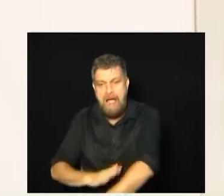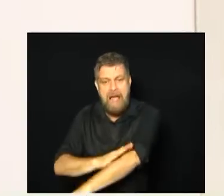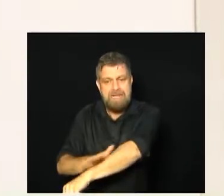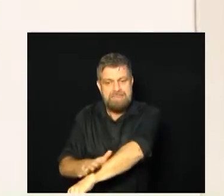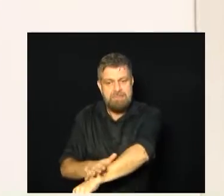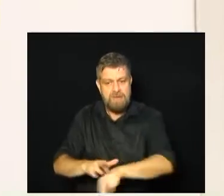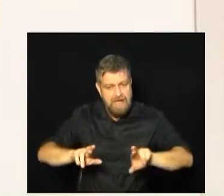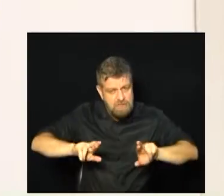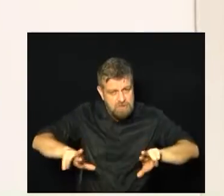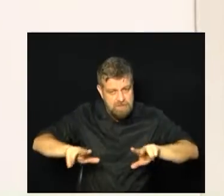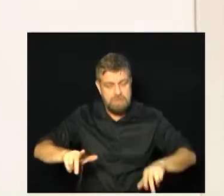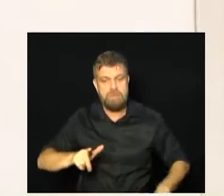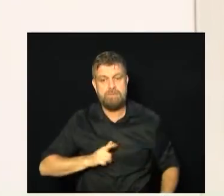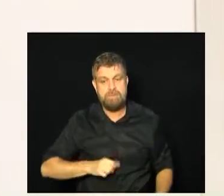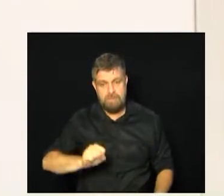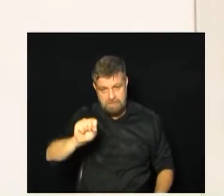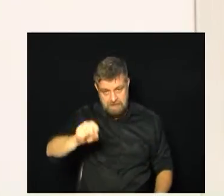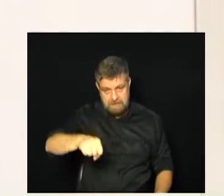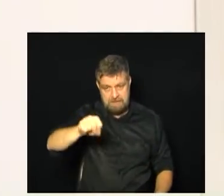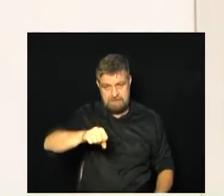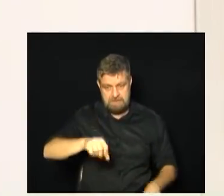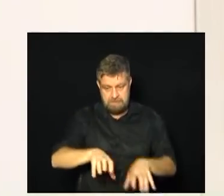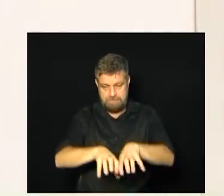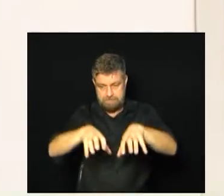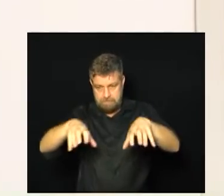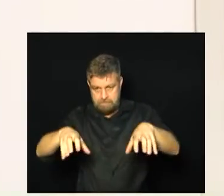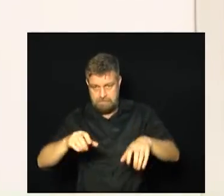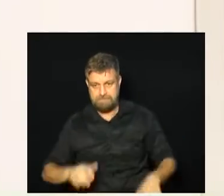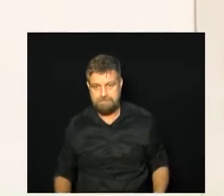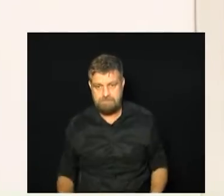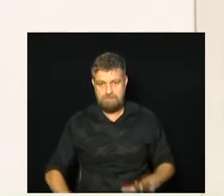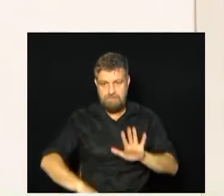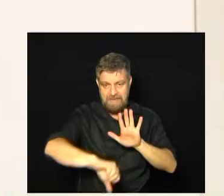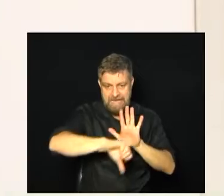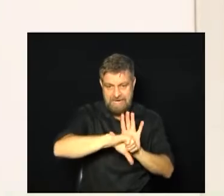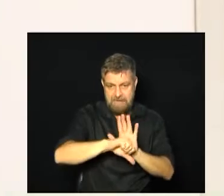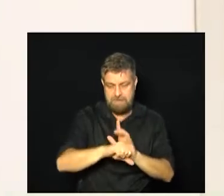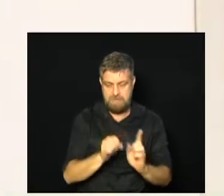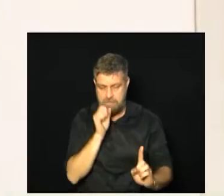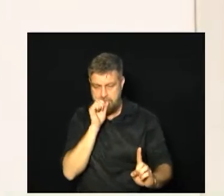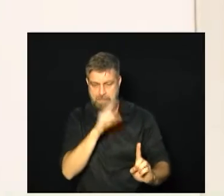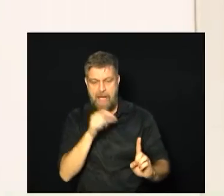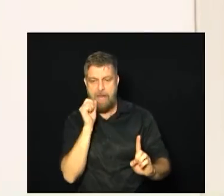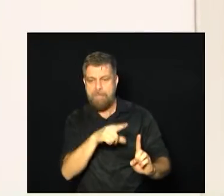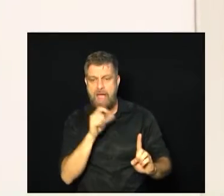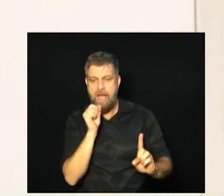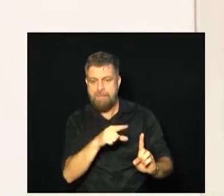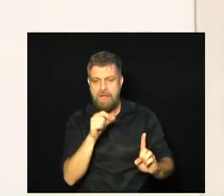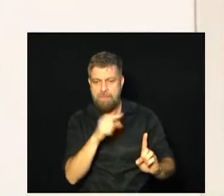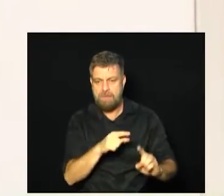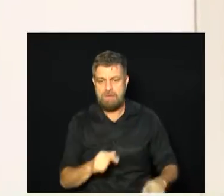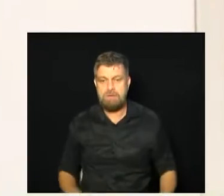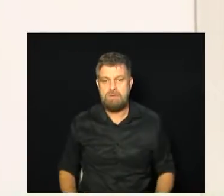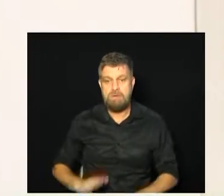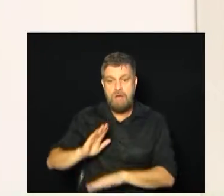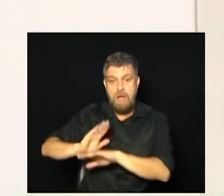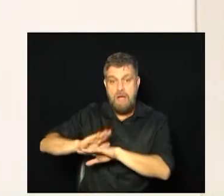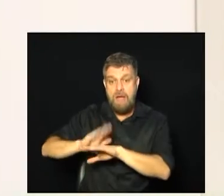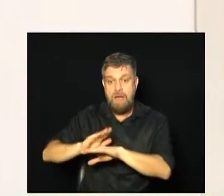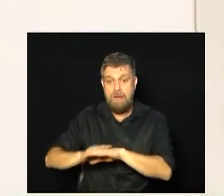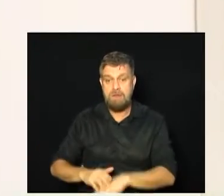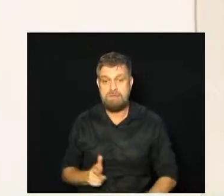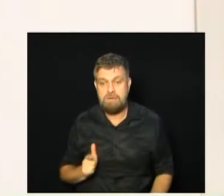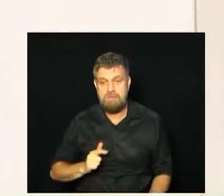Sim, existe sim uma diferença com relação ao crime de injúria racial. É um crime cometido contra